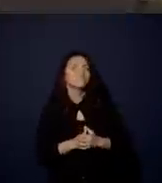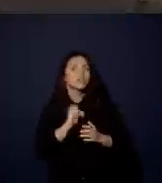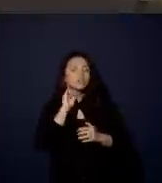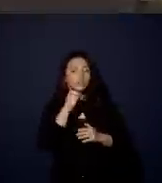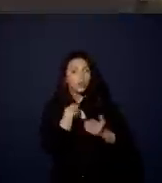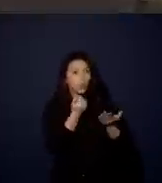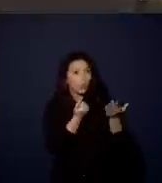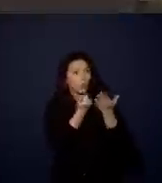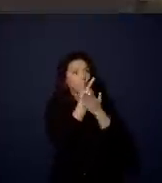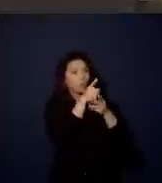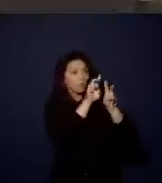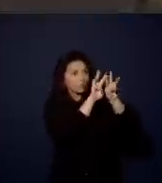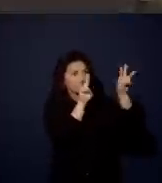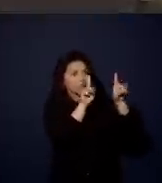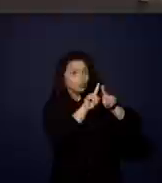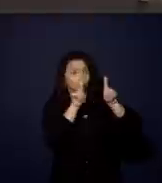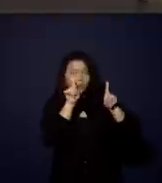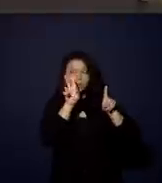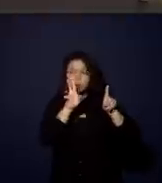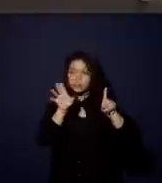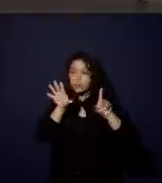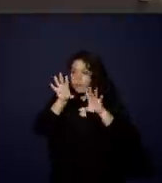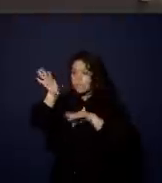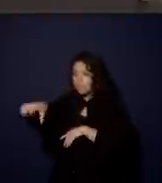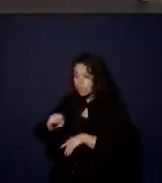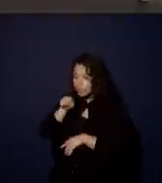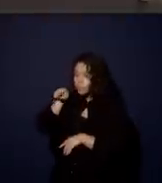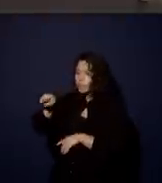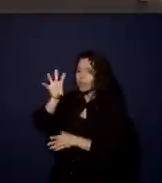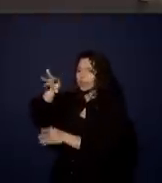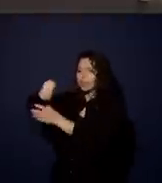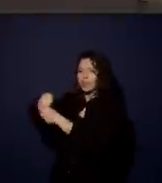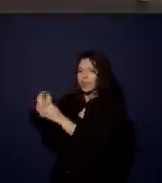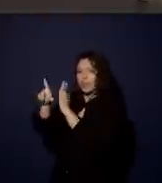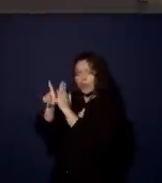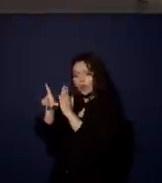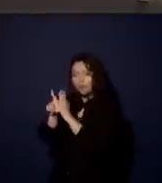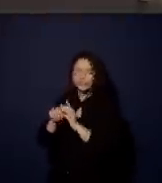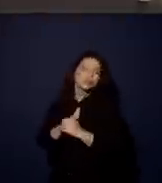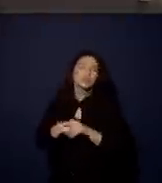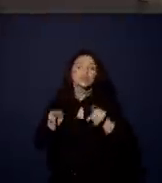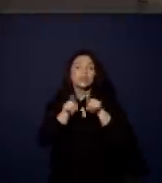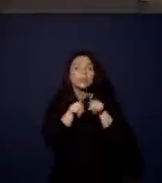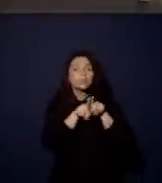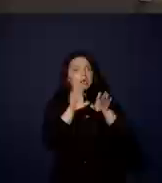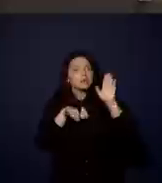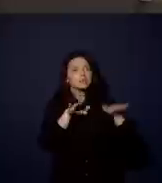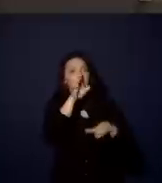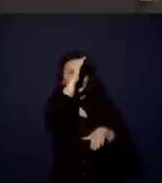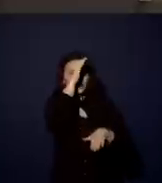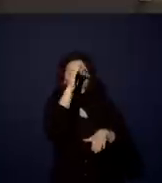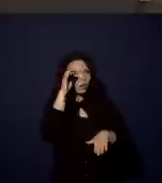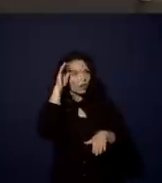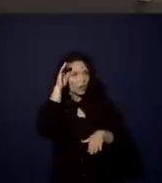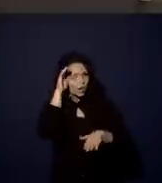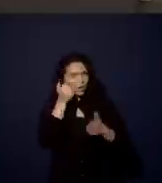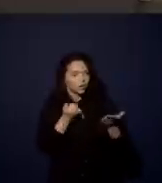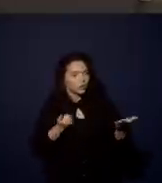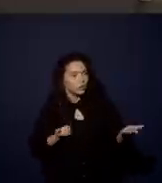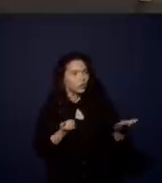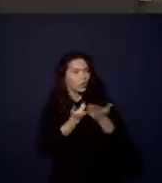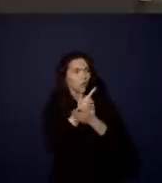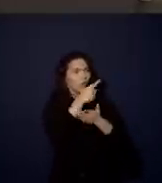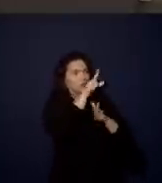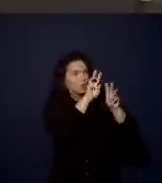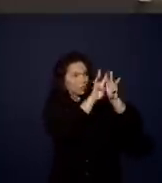desses 50% metade ao cliente no retirar que é um benefício gigante de frete logística é caro no Brasil é